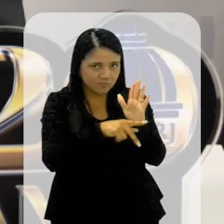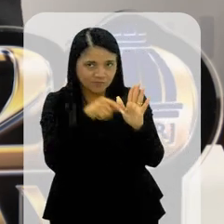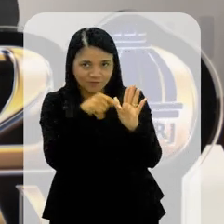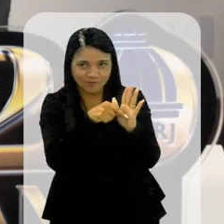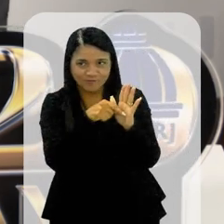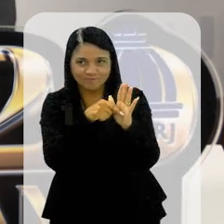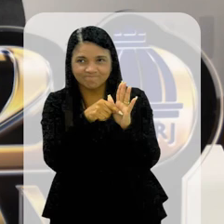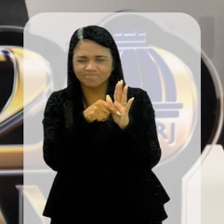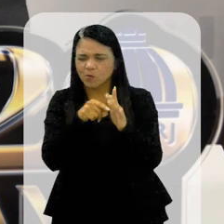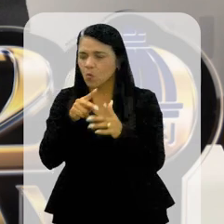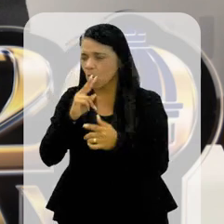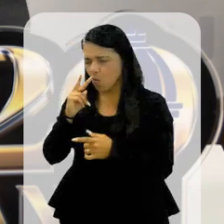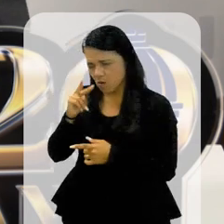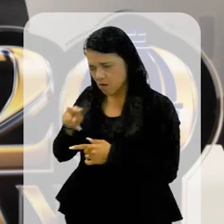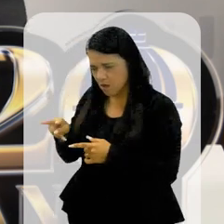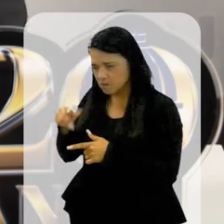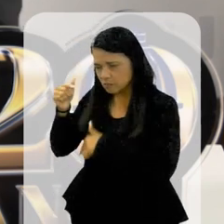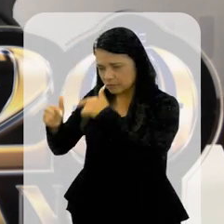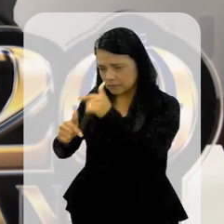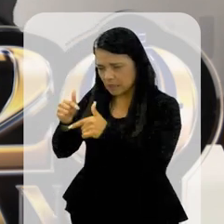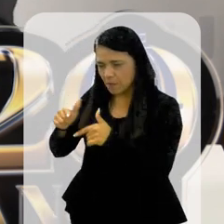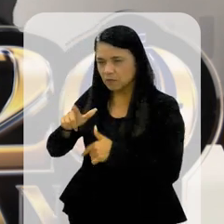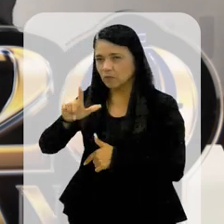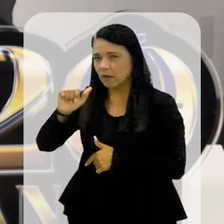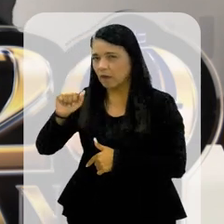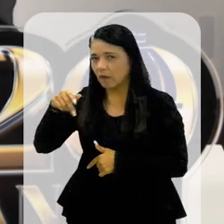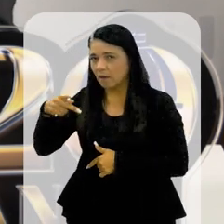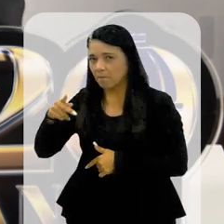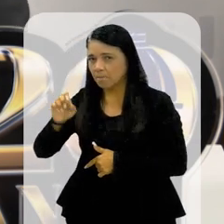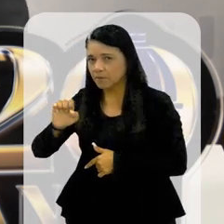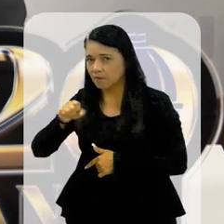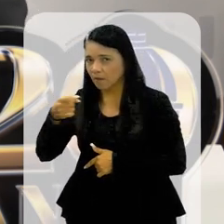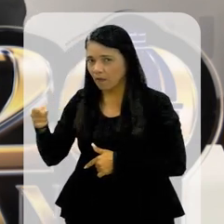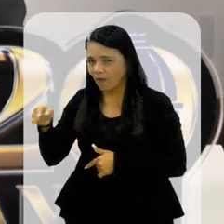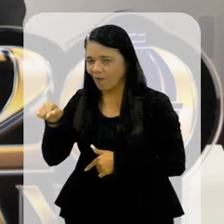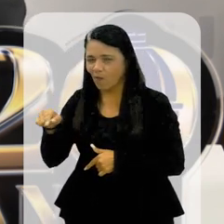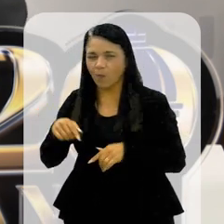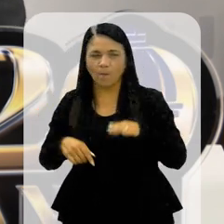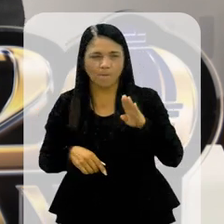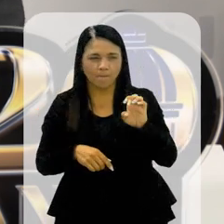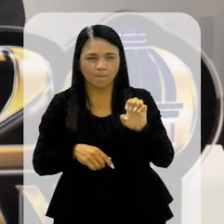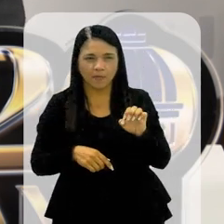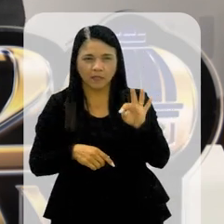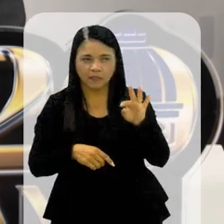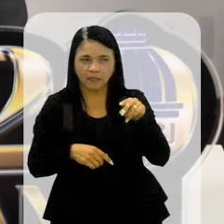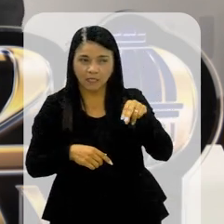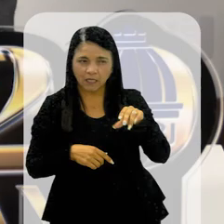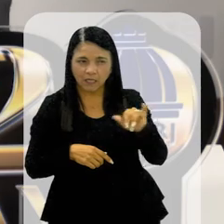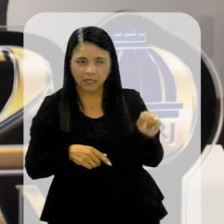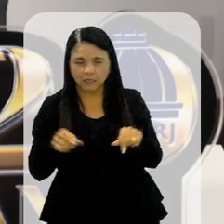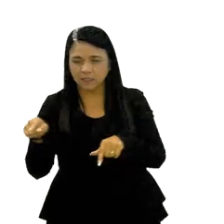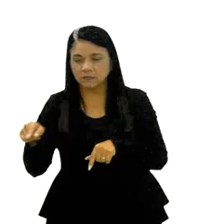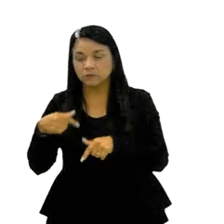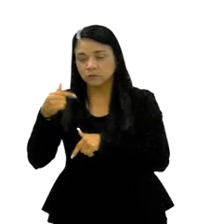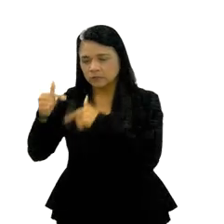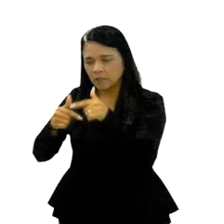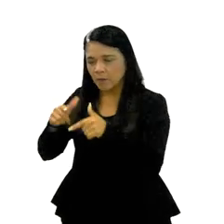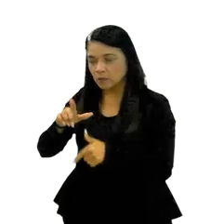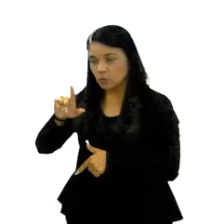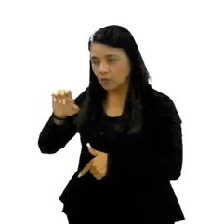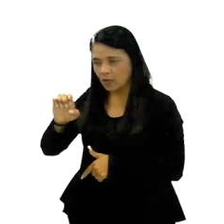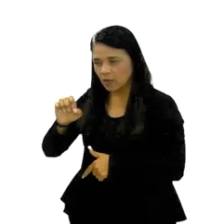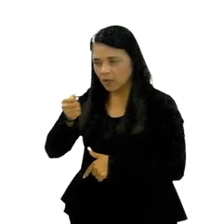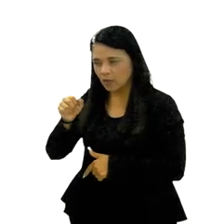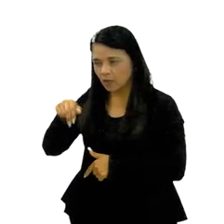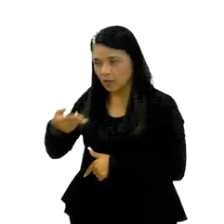projeto, pela base, sim, do projeto, né, eu dava uma olhada ali no Lampião, eu dava uma olhada na Betânia, eu dava uma